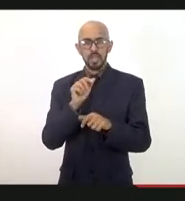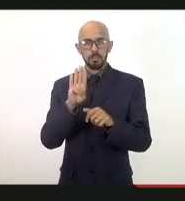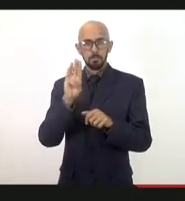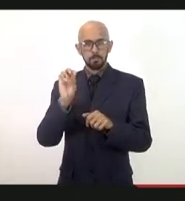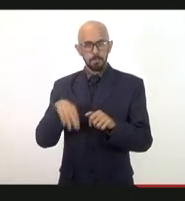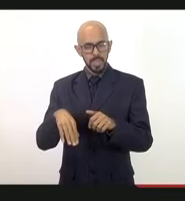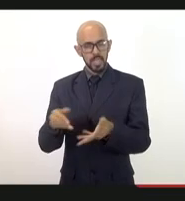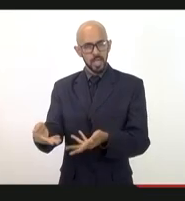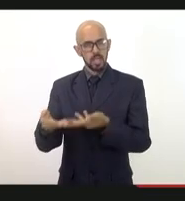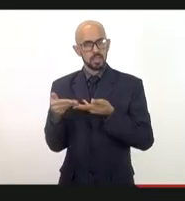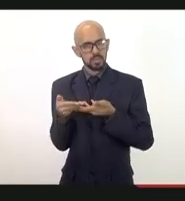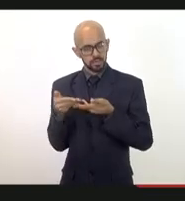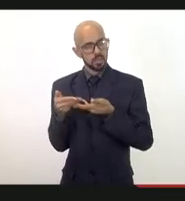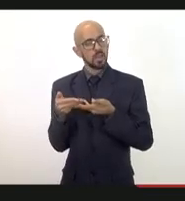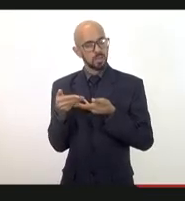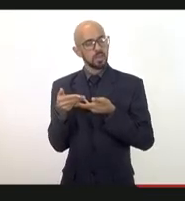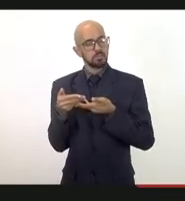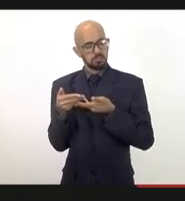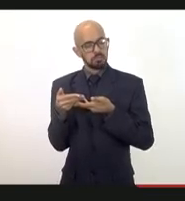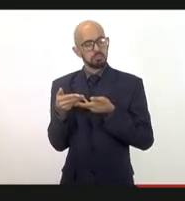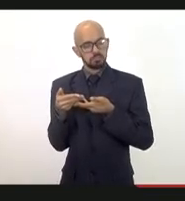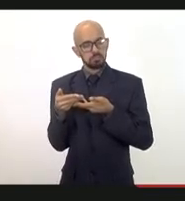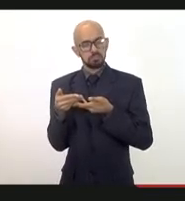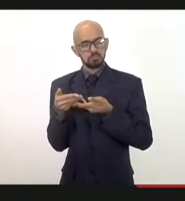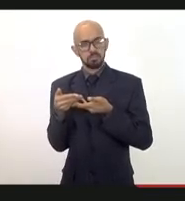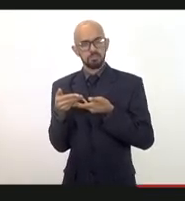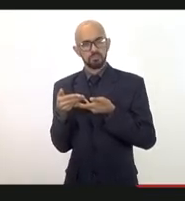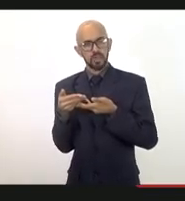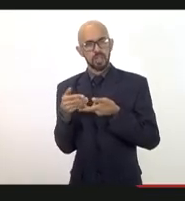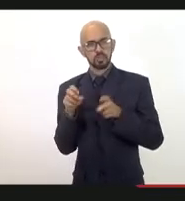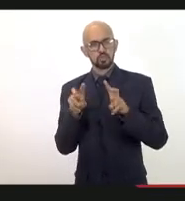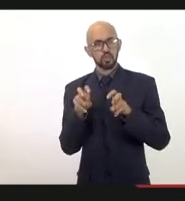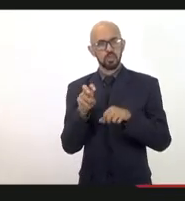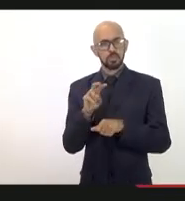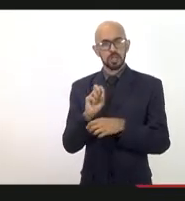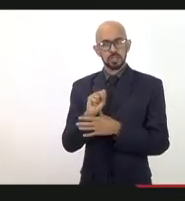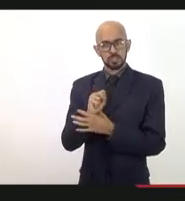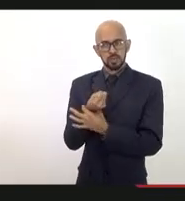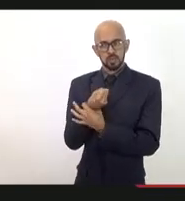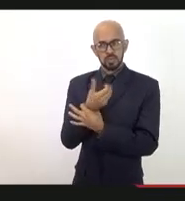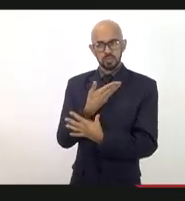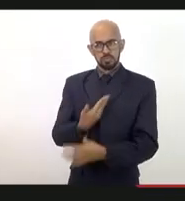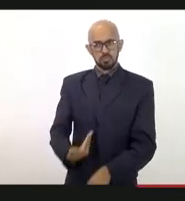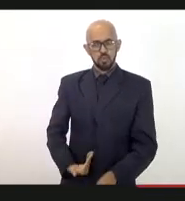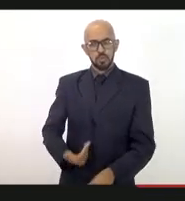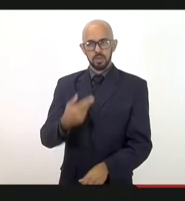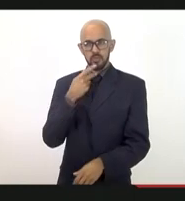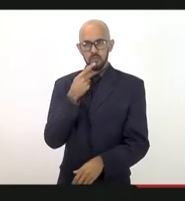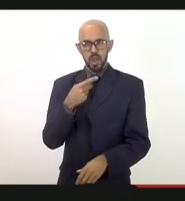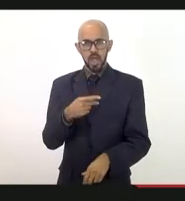do nosso, na nossa condição. Em relação à segurança pública, que foi falado aqui,